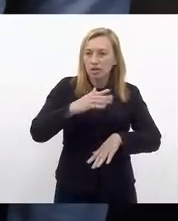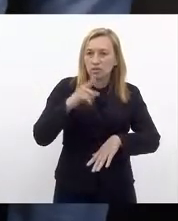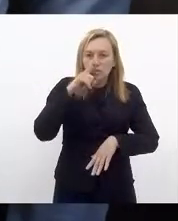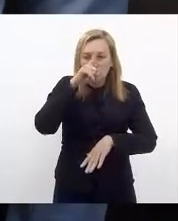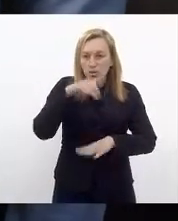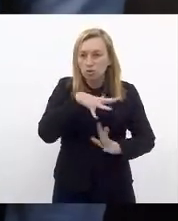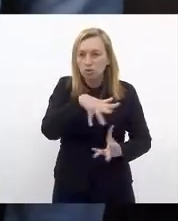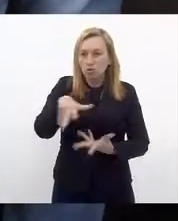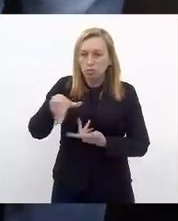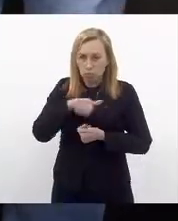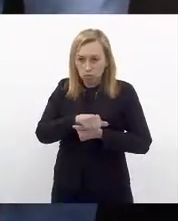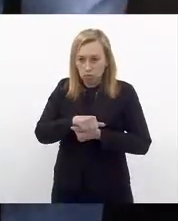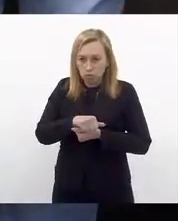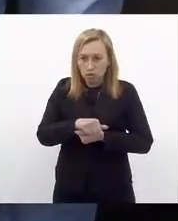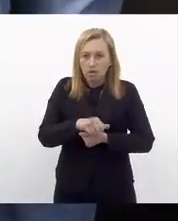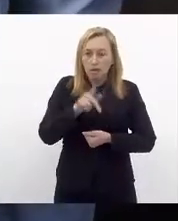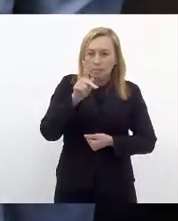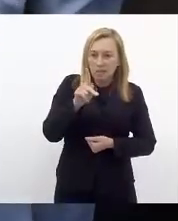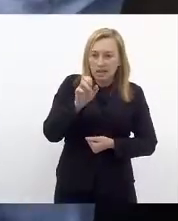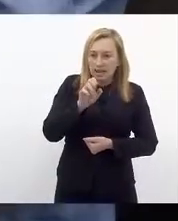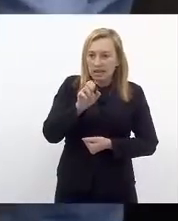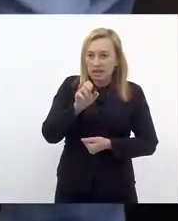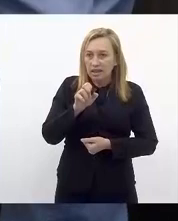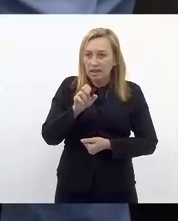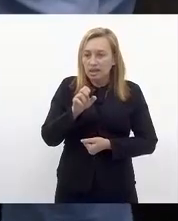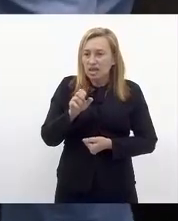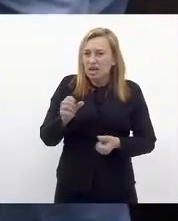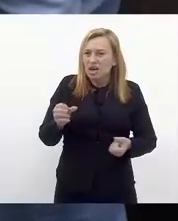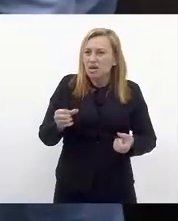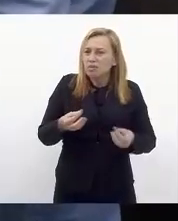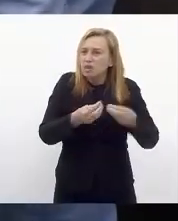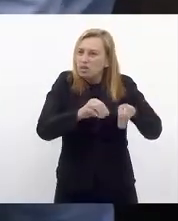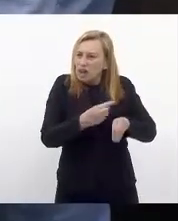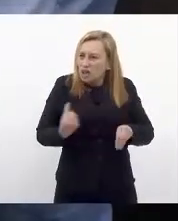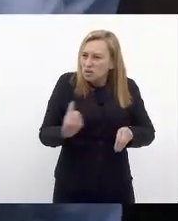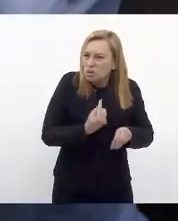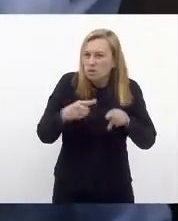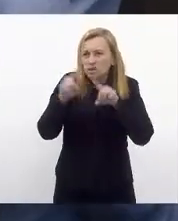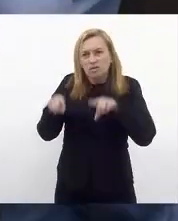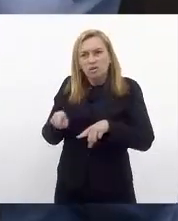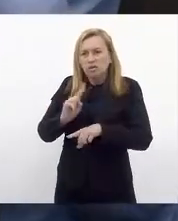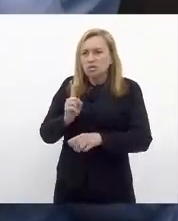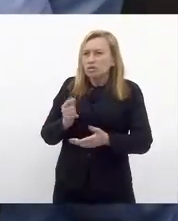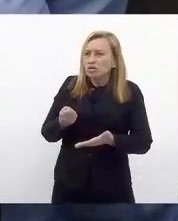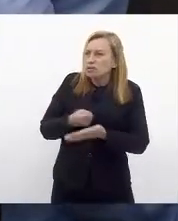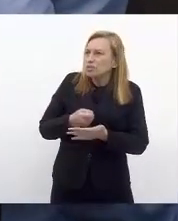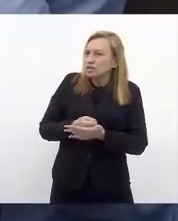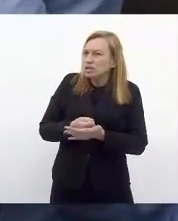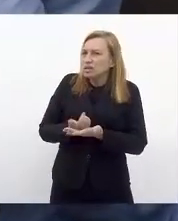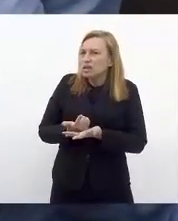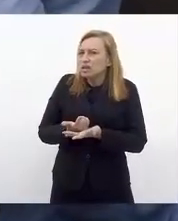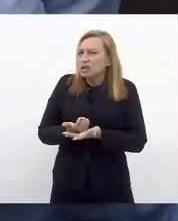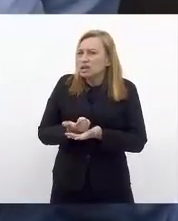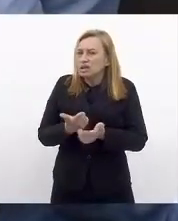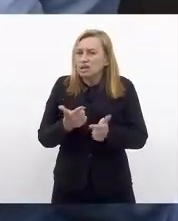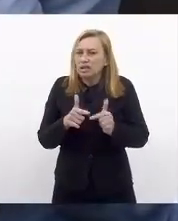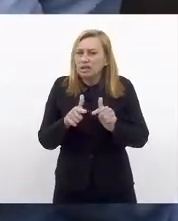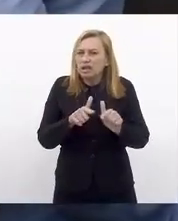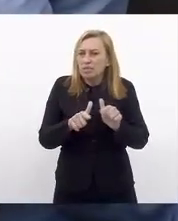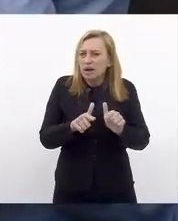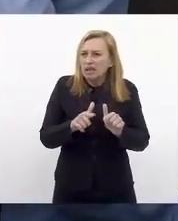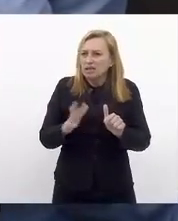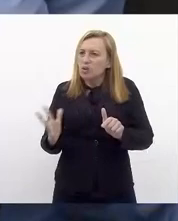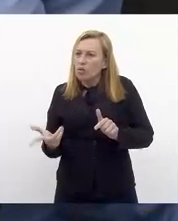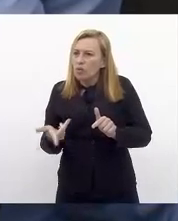é e penalizar na nós servidores na verdade não exigimos tratamento diferenciado fazer não é